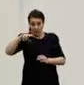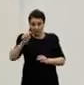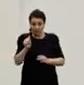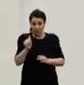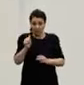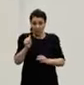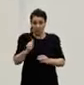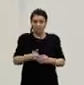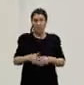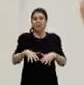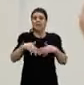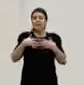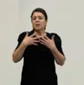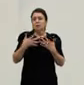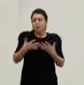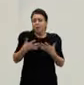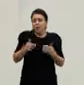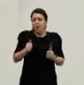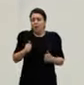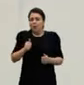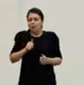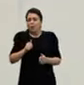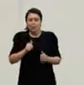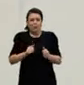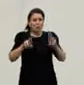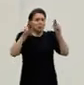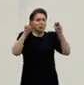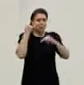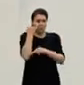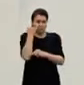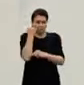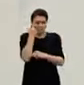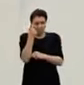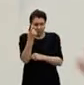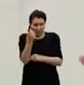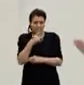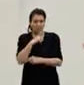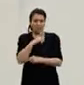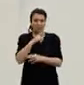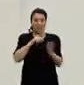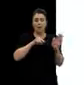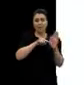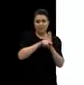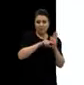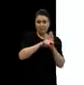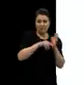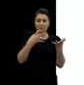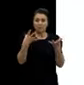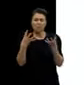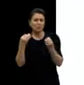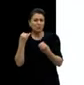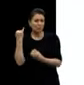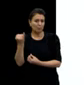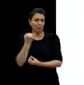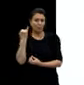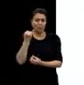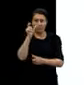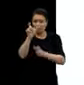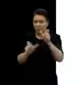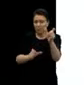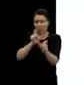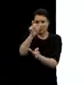insulina. Então, né, muitas temáticas interessantes, por isso que a pesquisa é tão importante para a